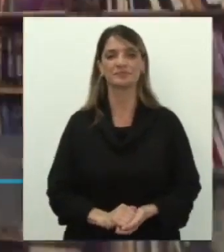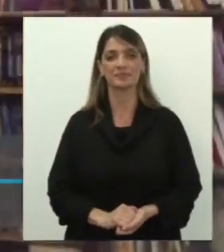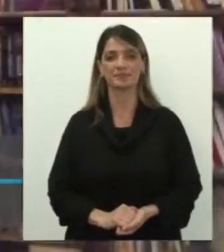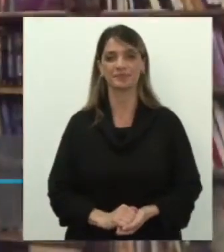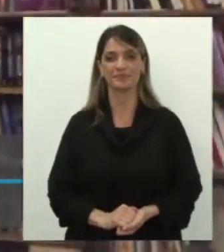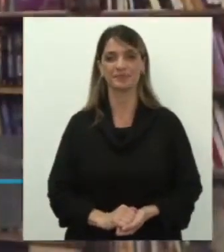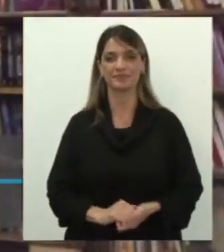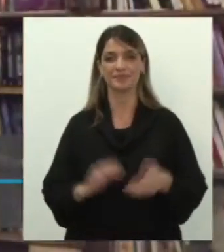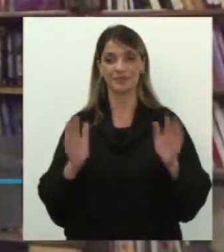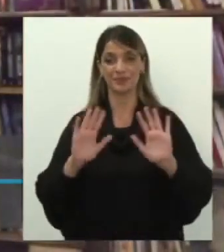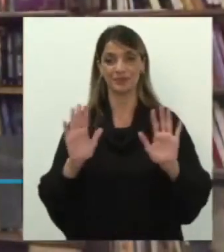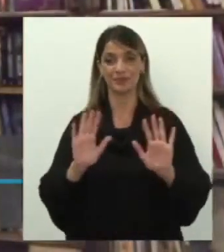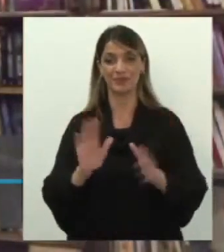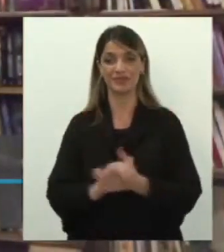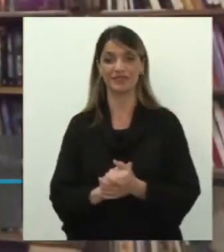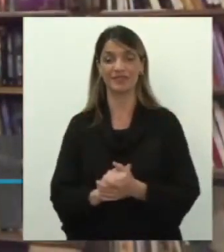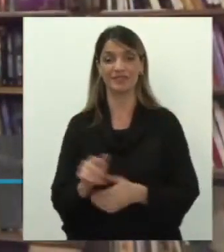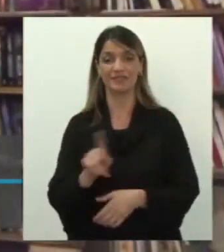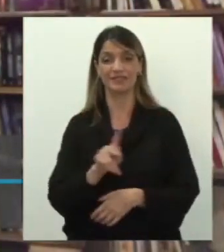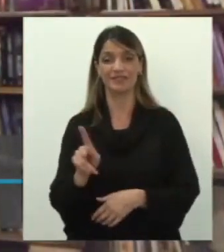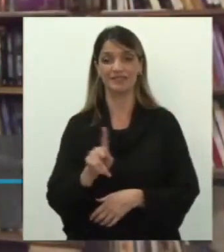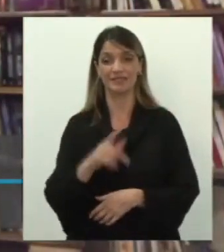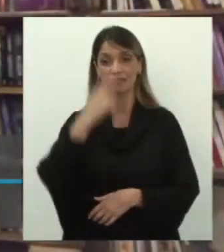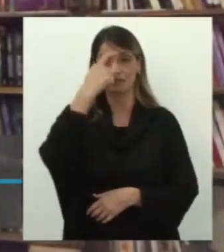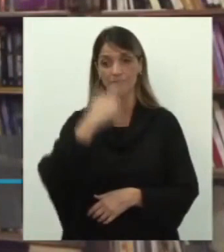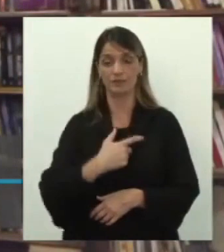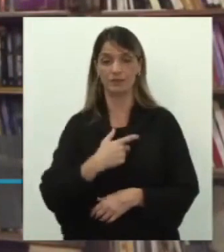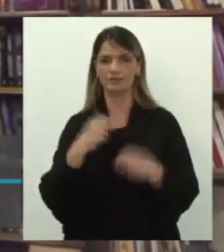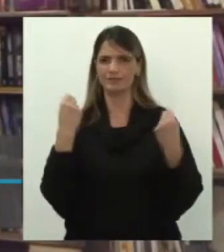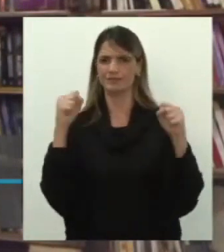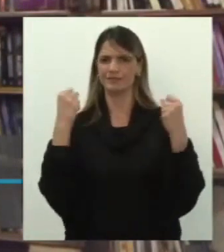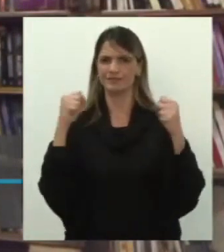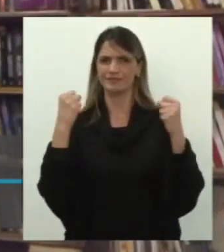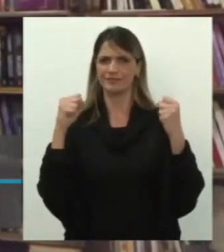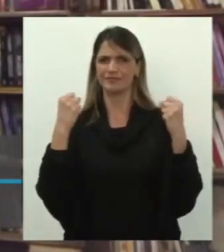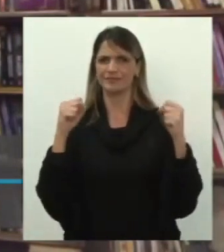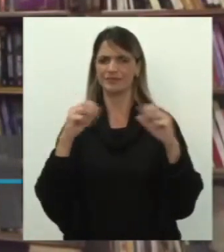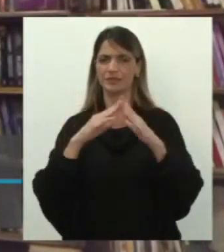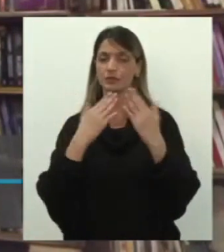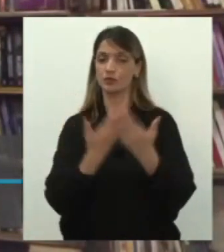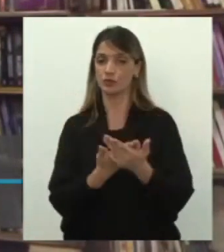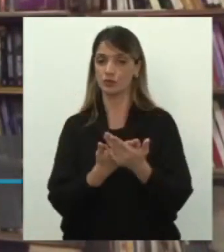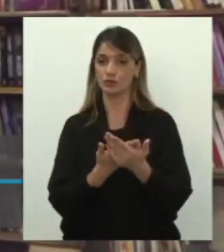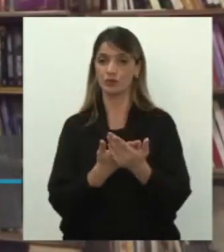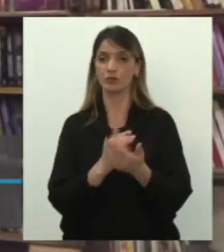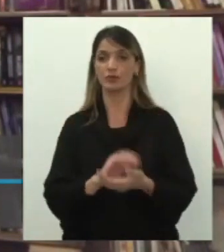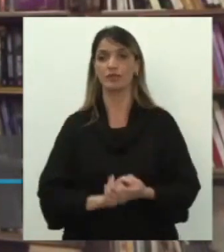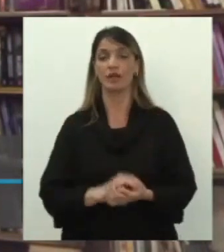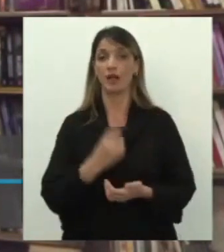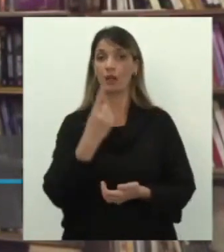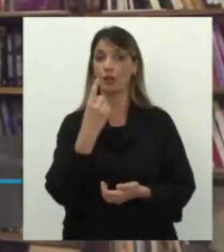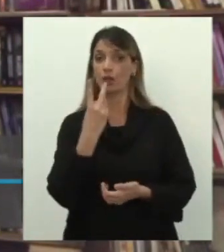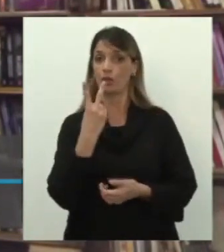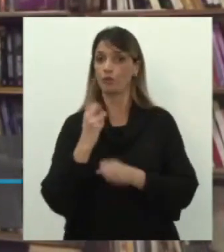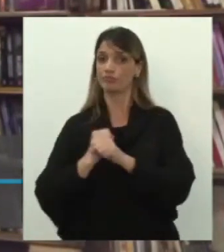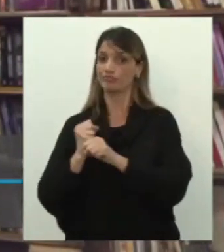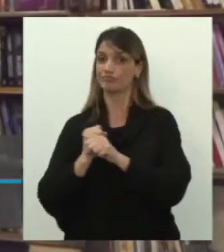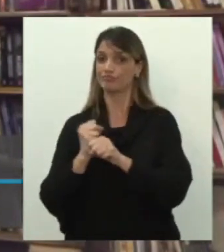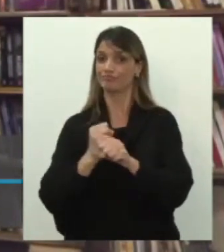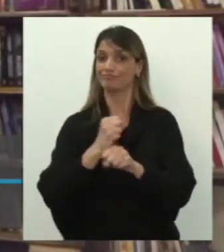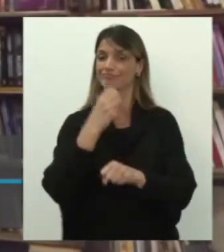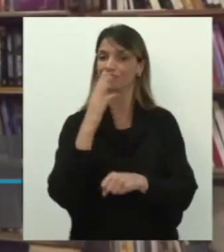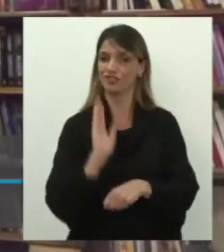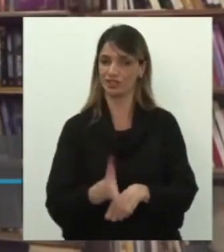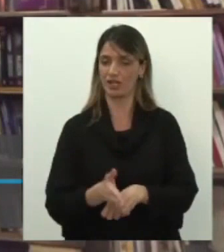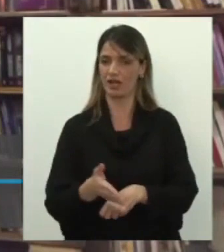Olá, eu sou a professora Diana, sou professora de Educação Física na Rede Estadual Paulista e atuo na rede há 12 anos. E hoje eu vim falar